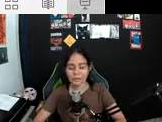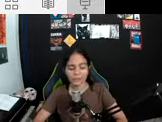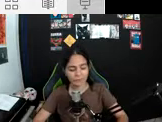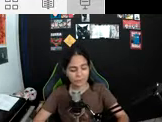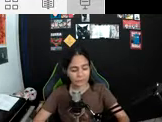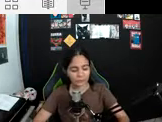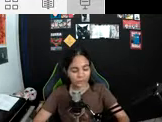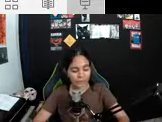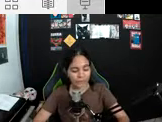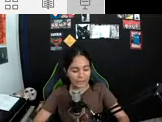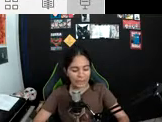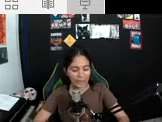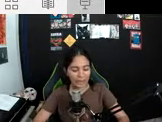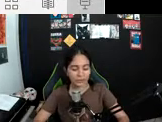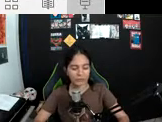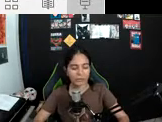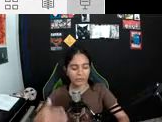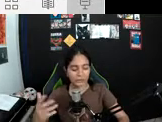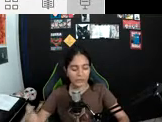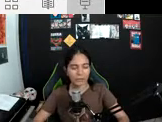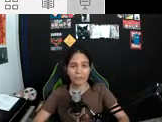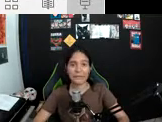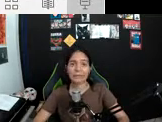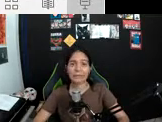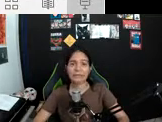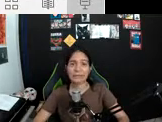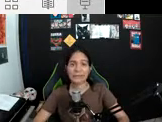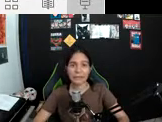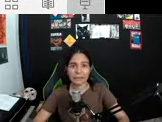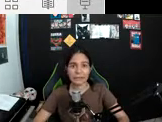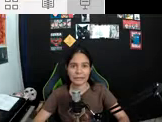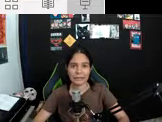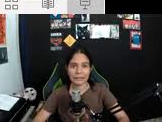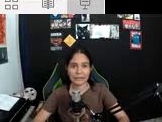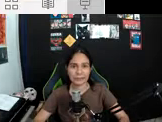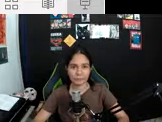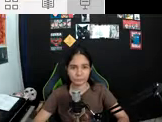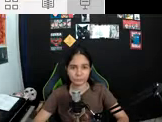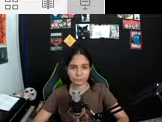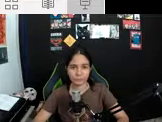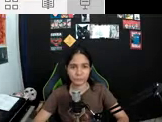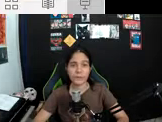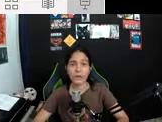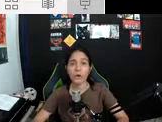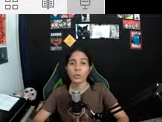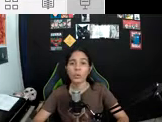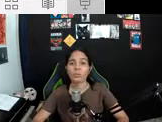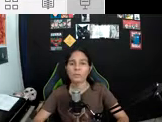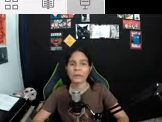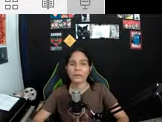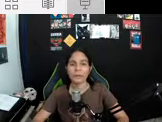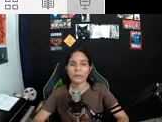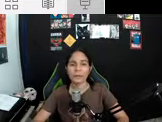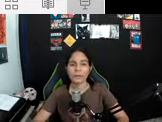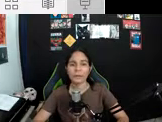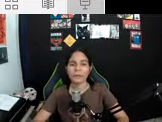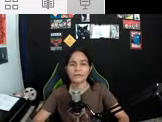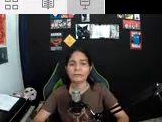a de vocês, né, foi discutido e regulamentado, né, na década de 70. O